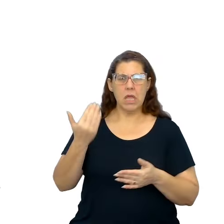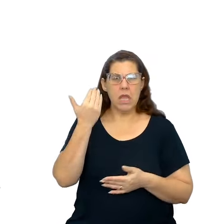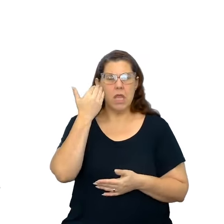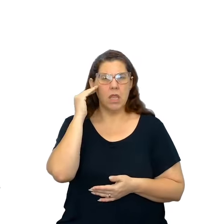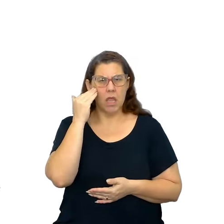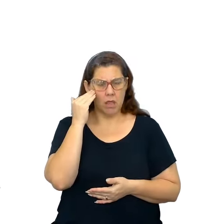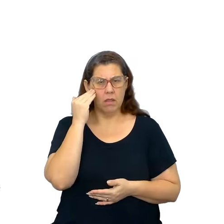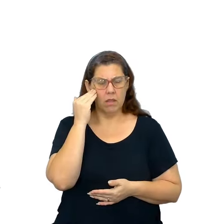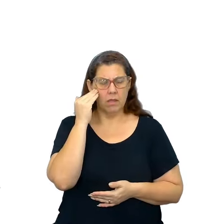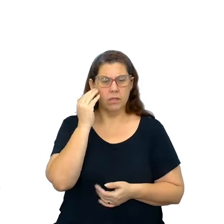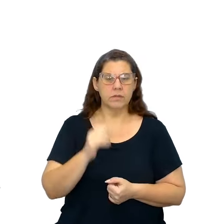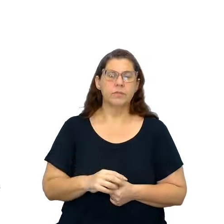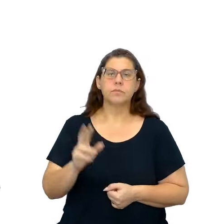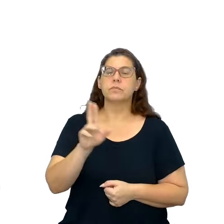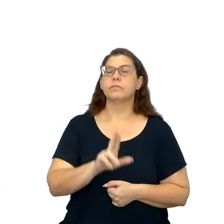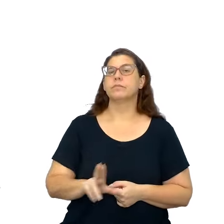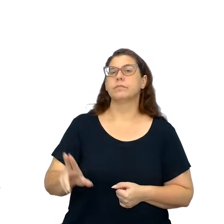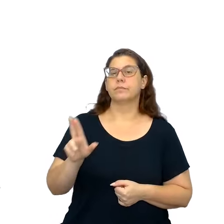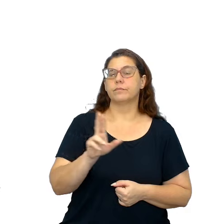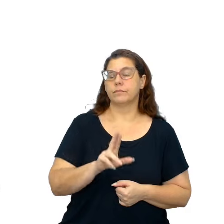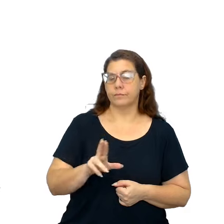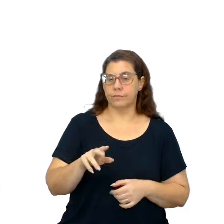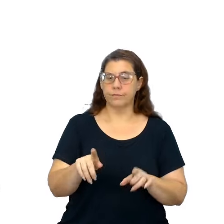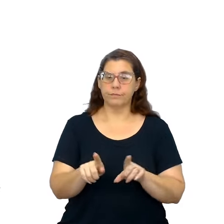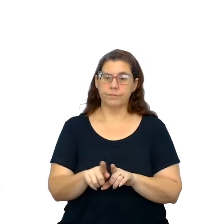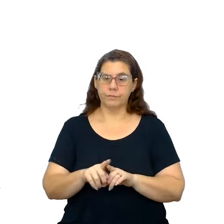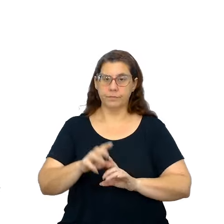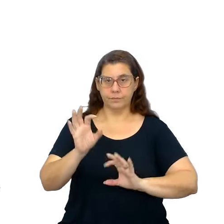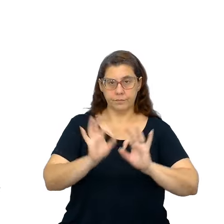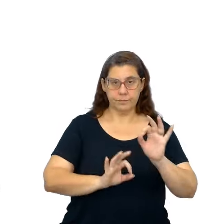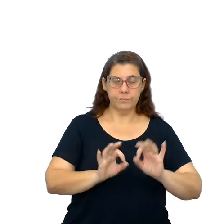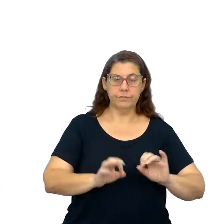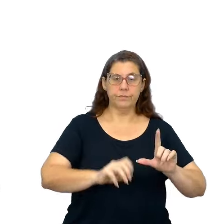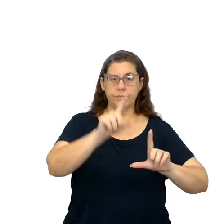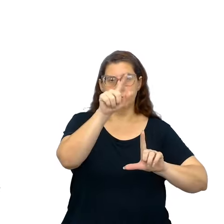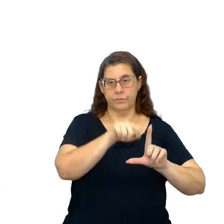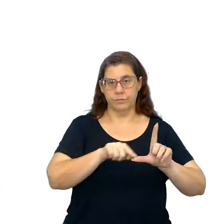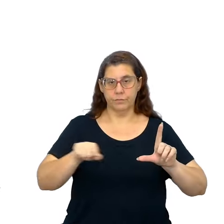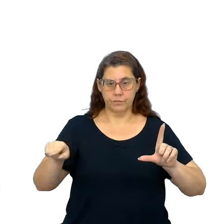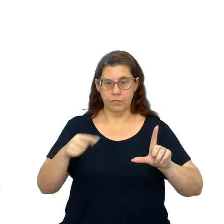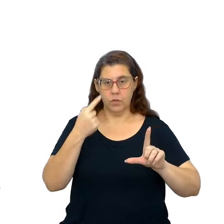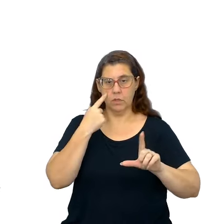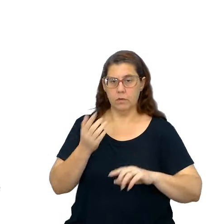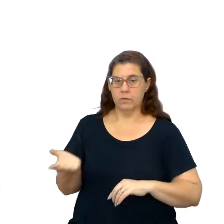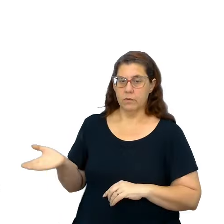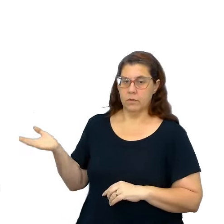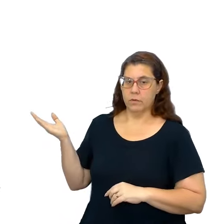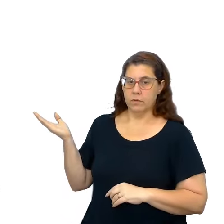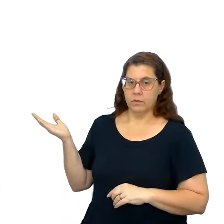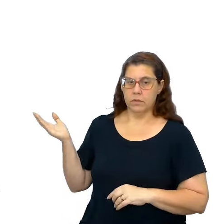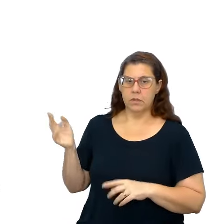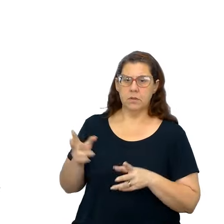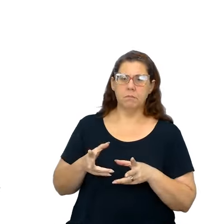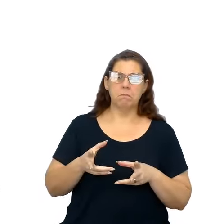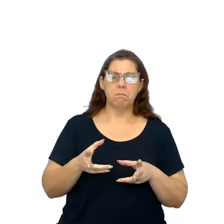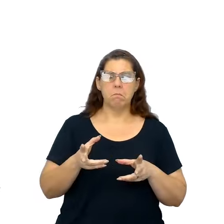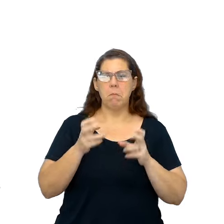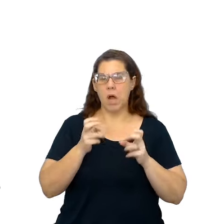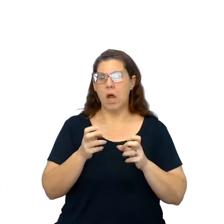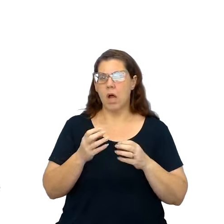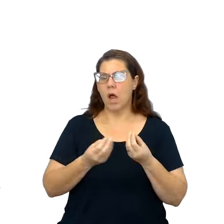né, interpretá-los, utilizando, inclusive, o plano cartesiano, como vocês estão vendo aí na tela. Repara